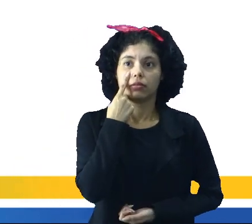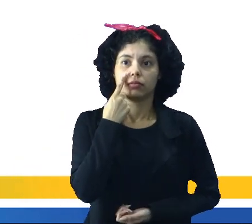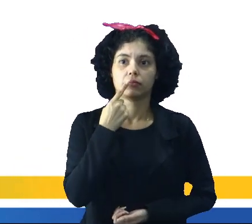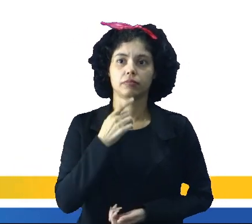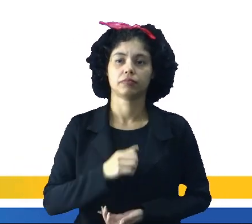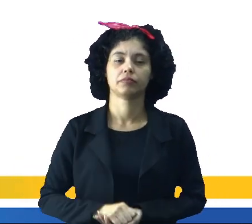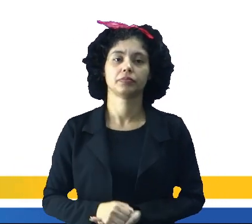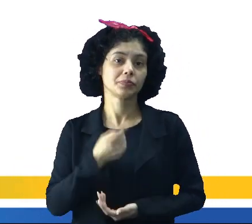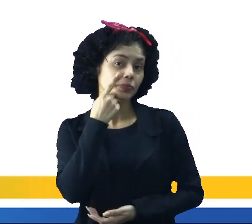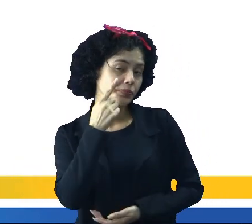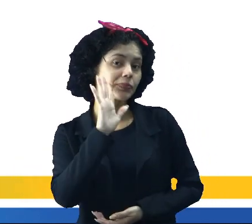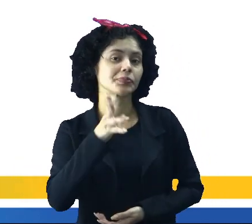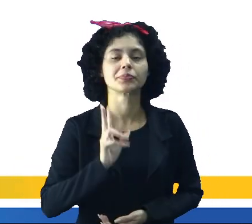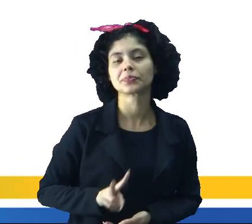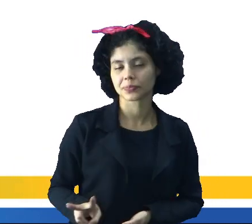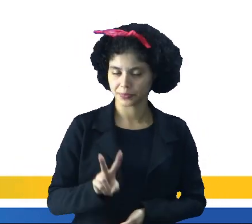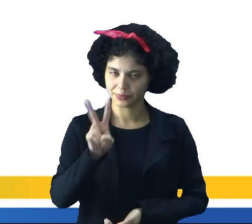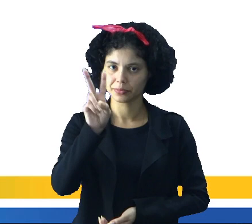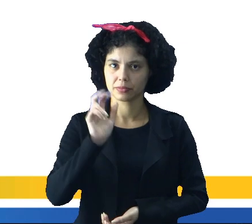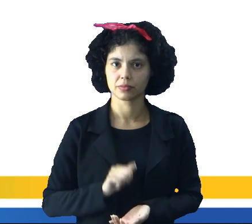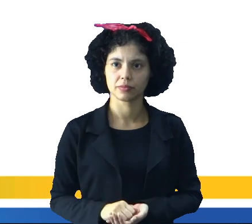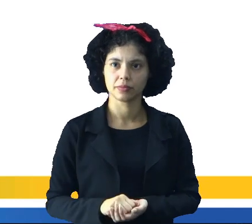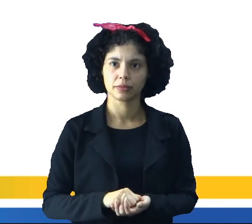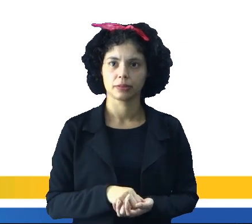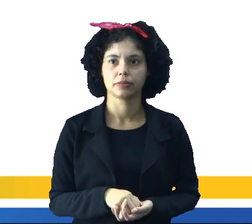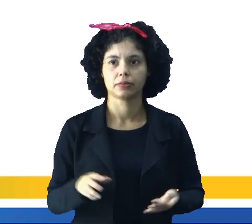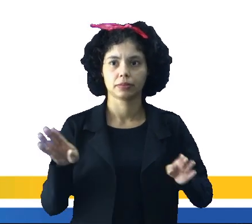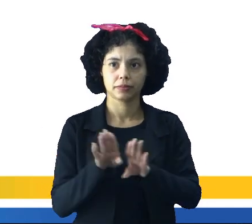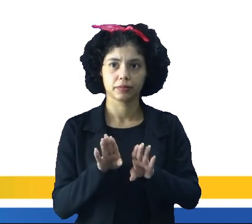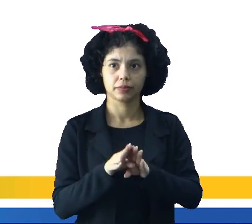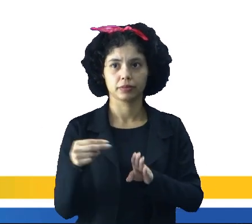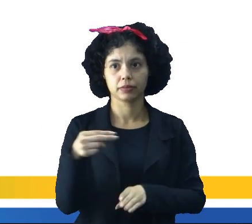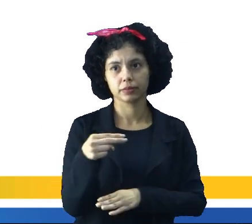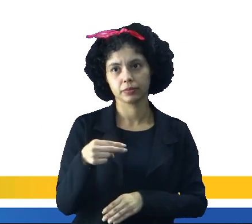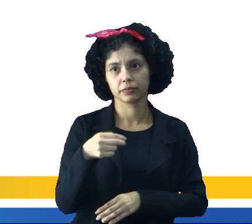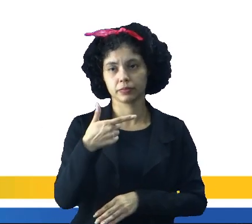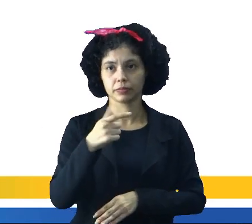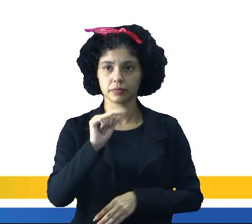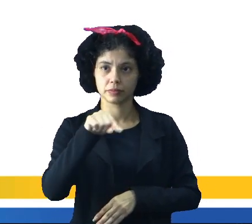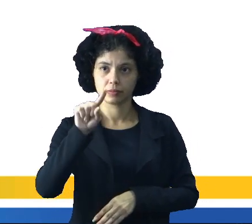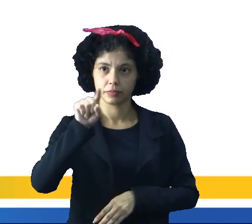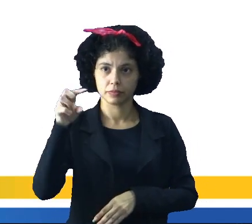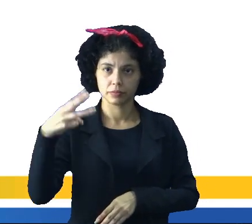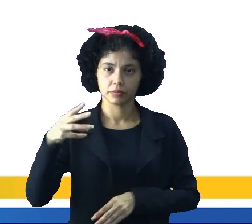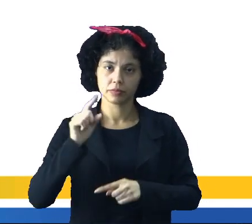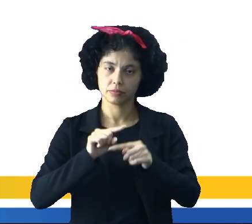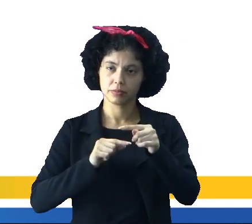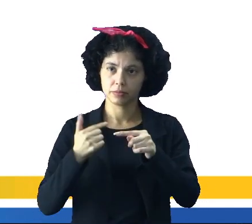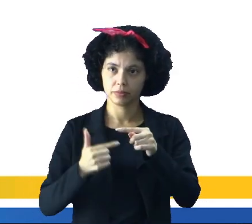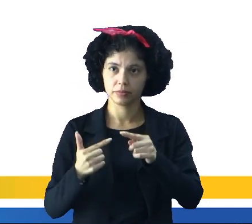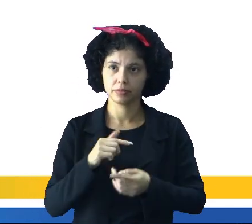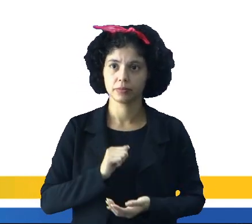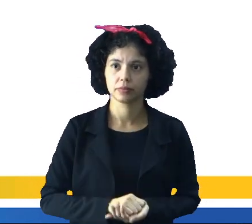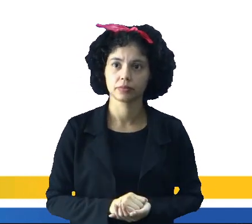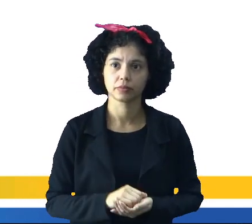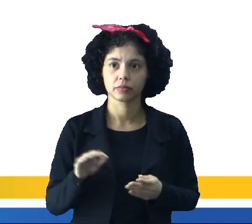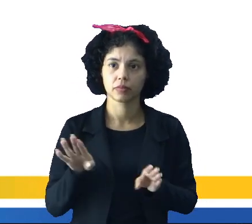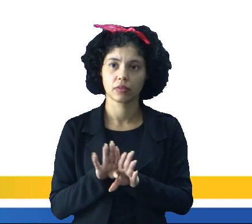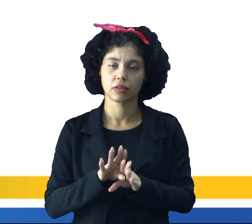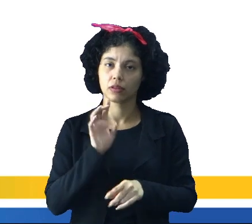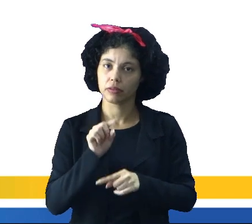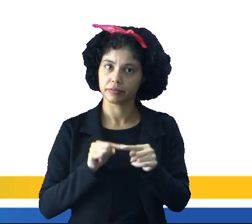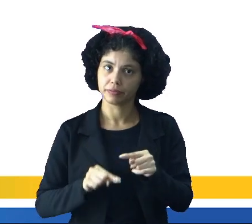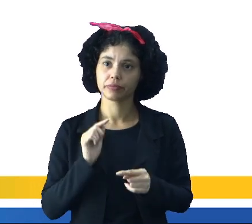lá, ó, tá? Ele tem um valor. Então, H é igual a 20 raiz de 3 dividido para 2. Ou seja, a